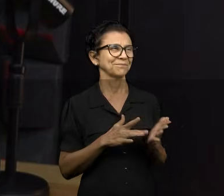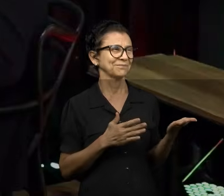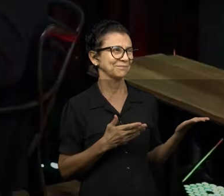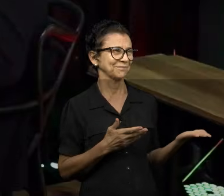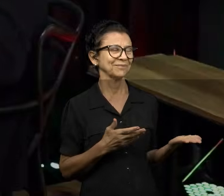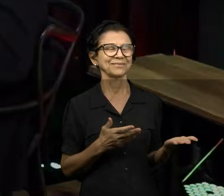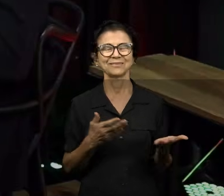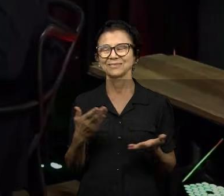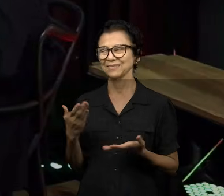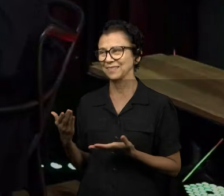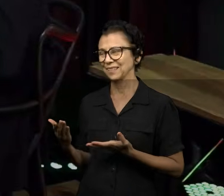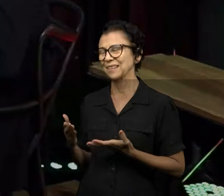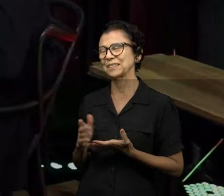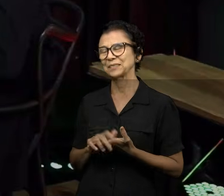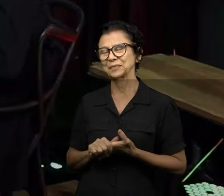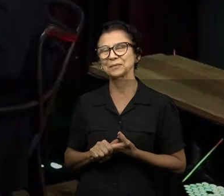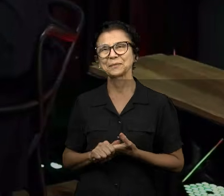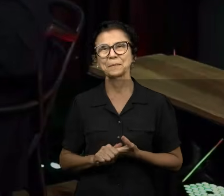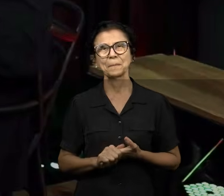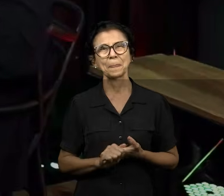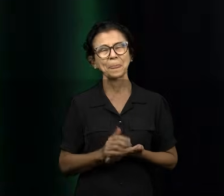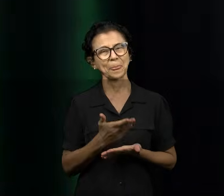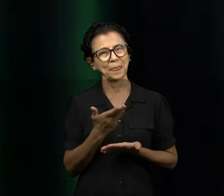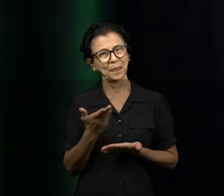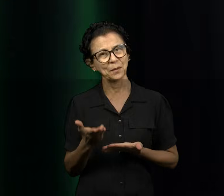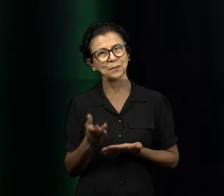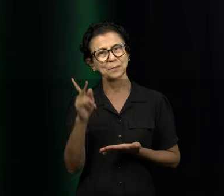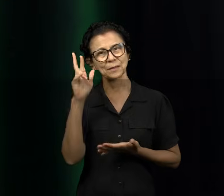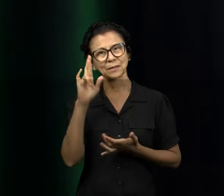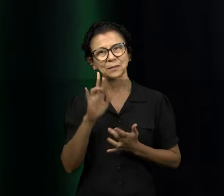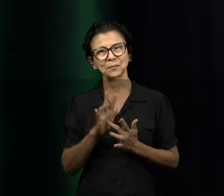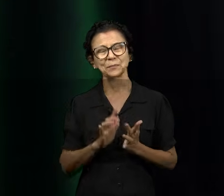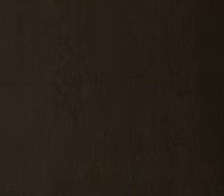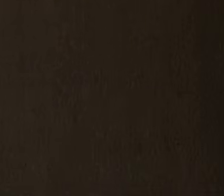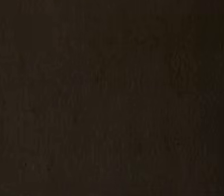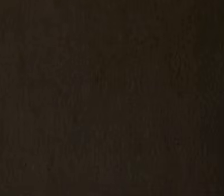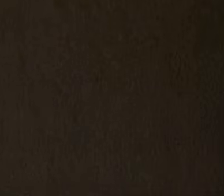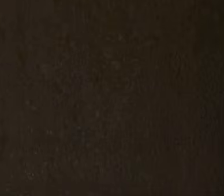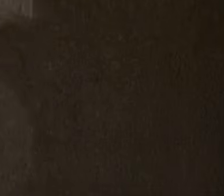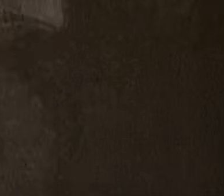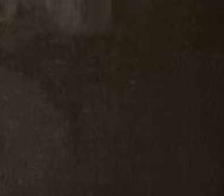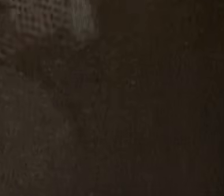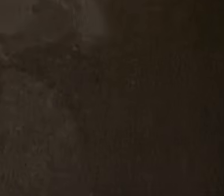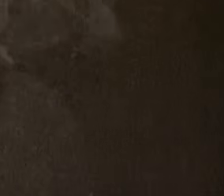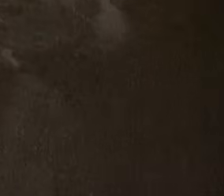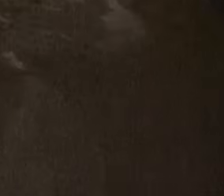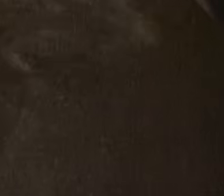paz do Senhor, pastor Roberto. A paz do Senhor, pastor Alex, a paz do Senhor a todos.